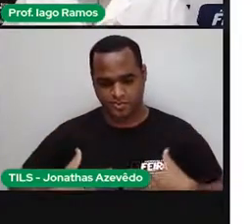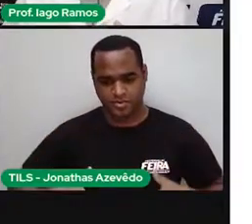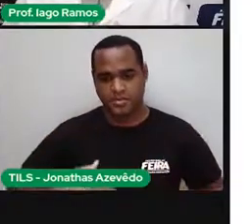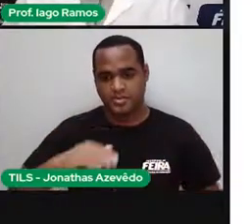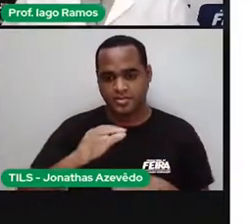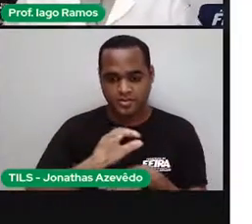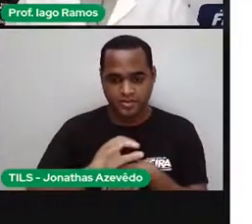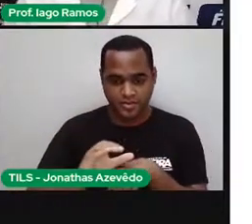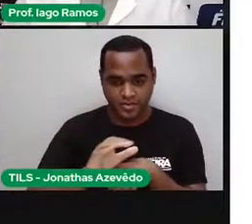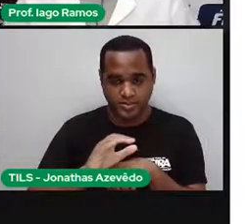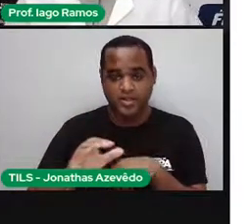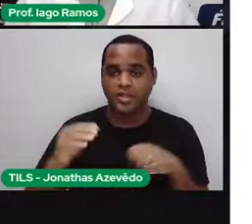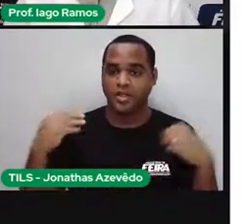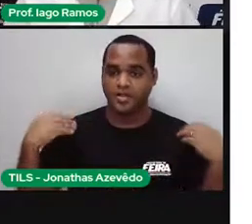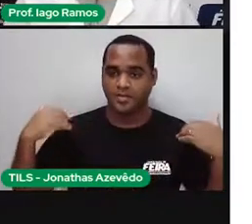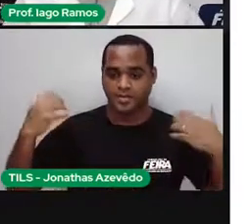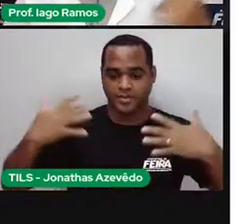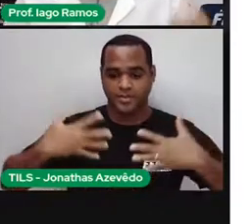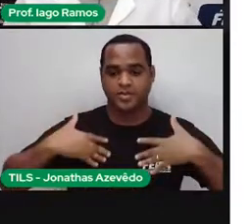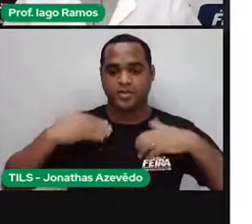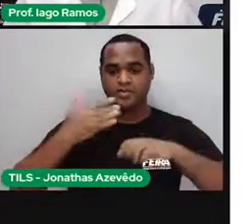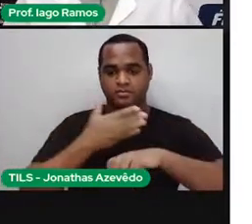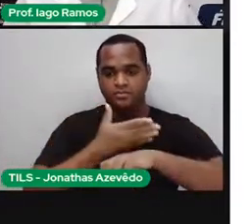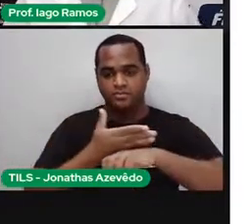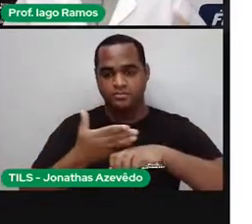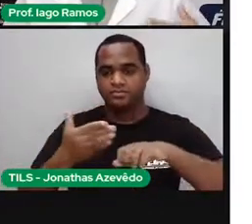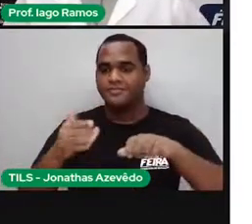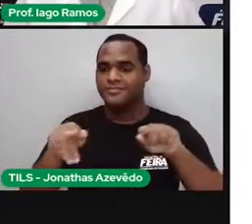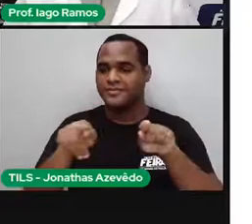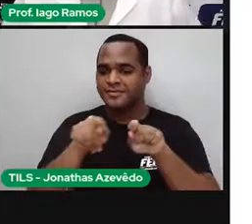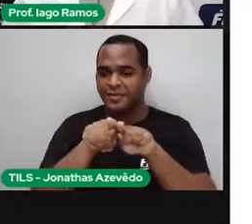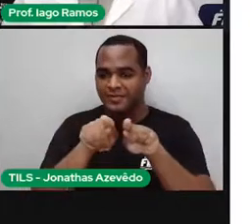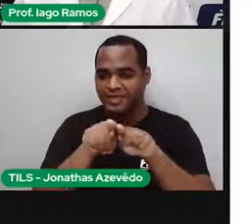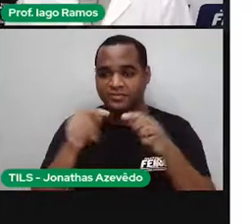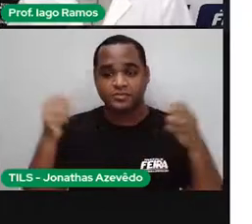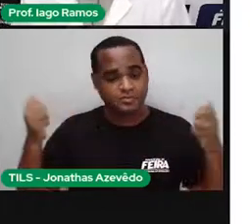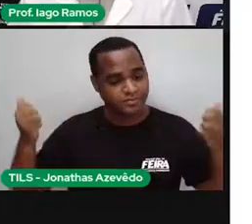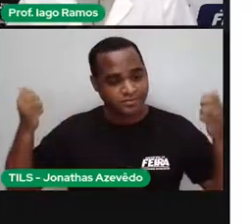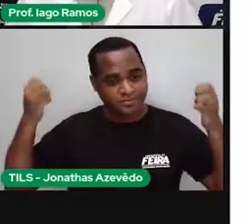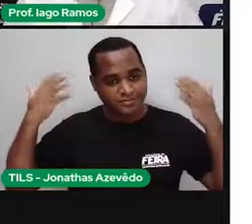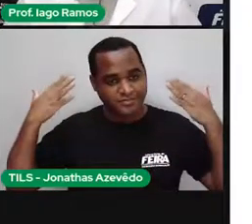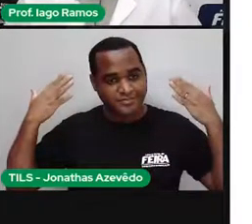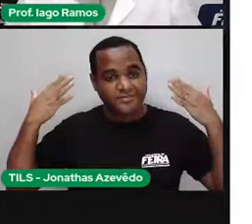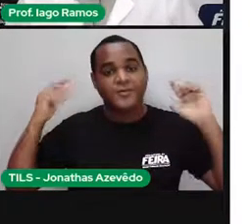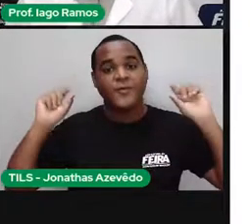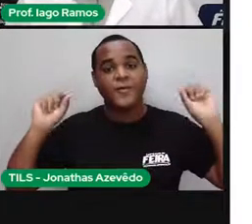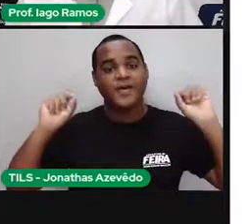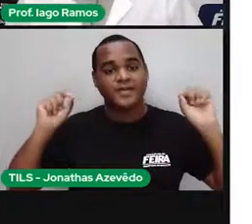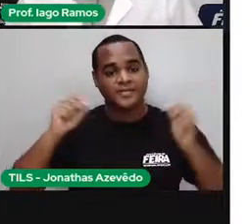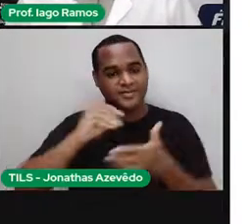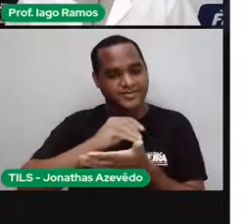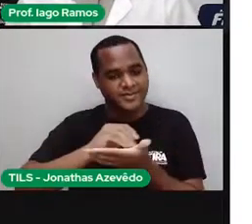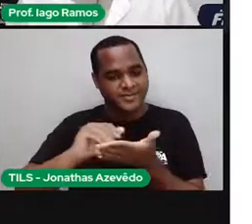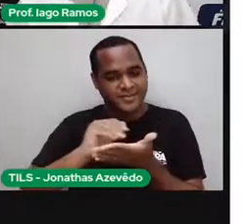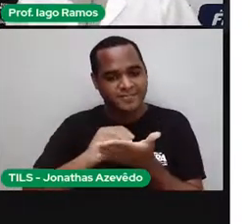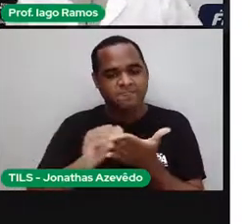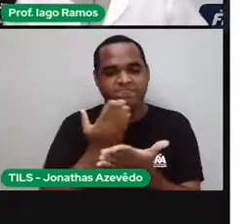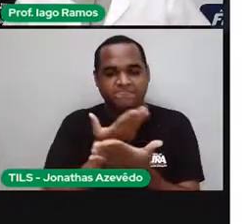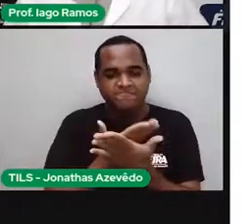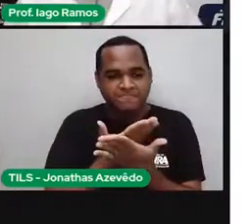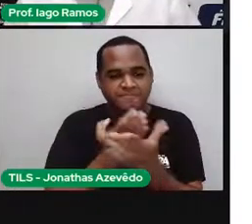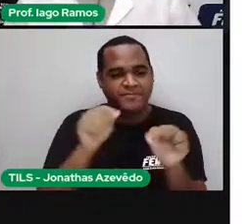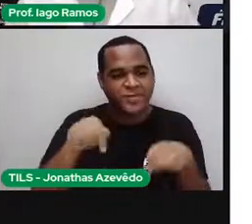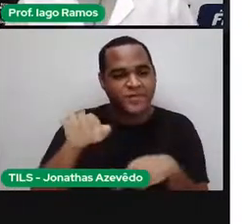por cima um jaleco branco e atrás de mim cartaz da Secretaria Municipal de Educação de